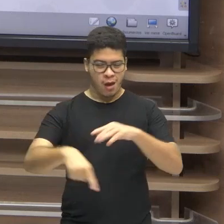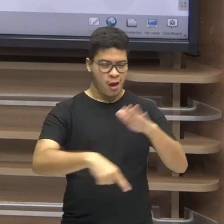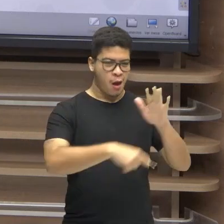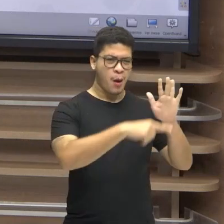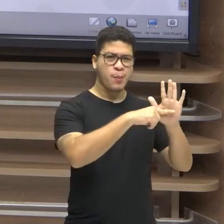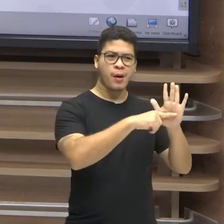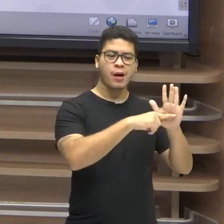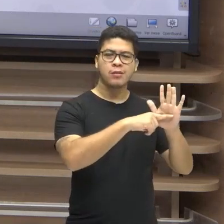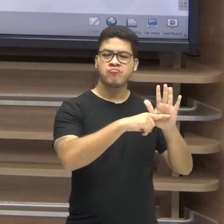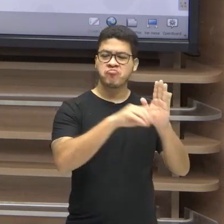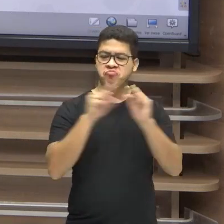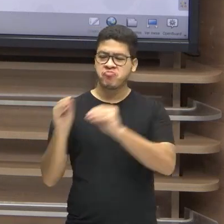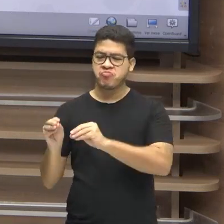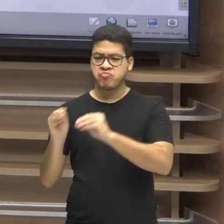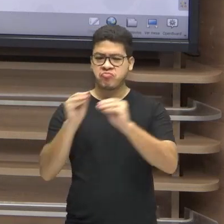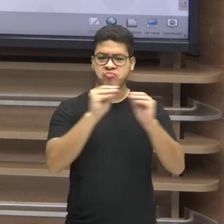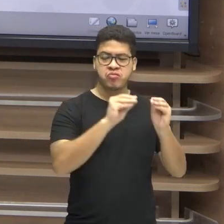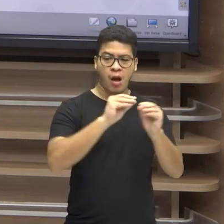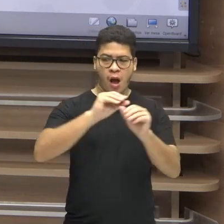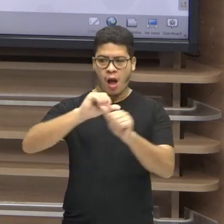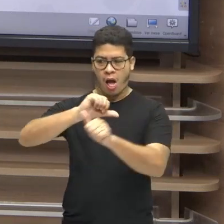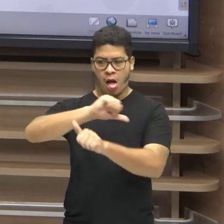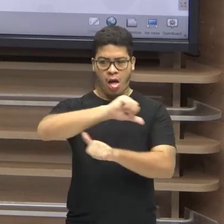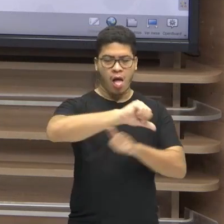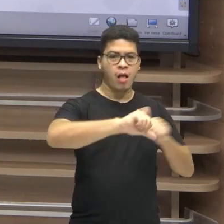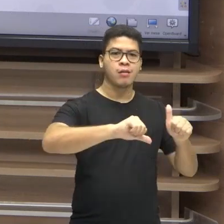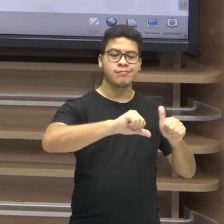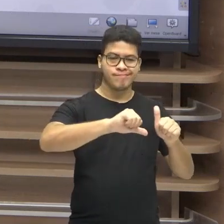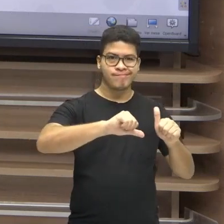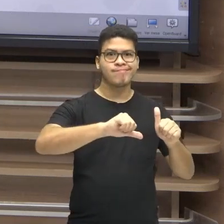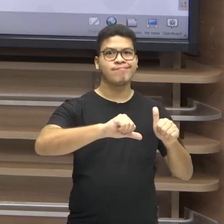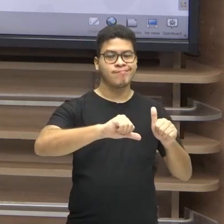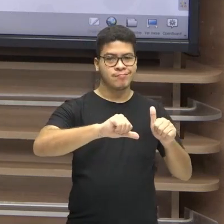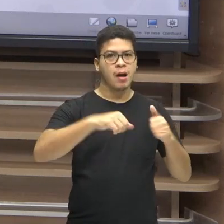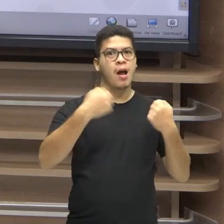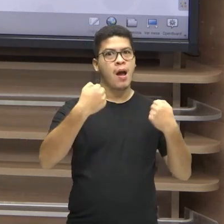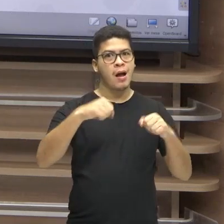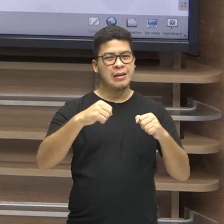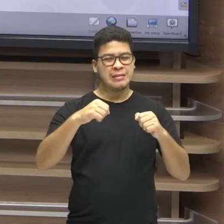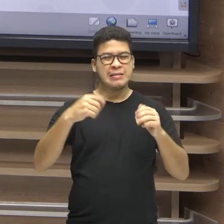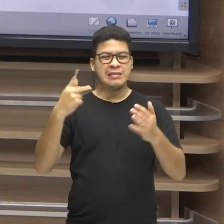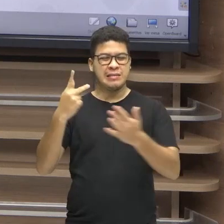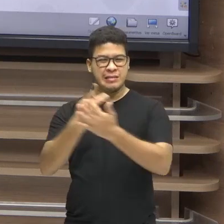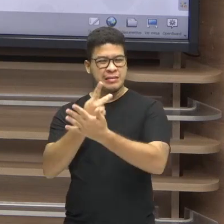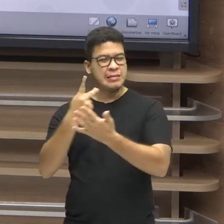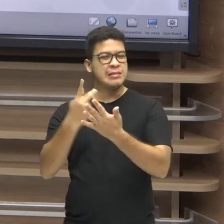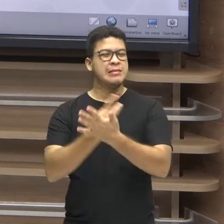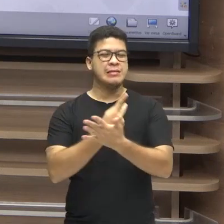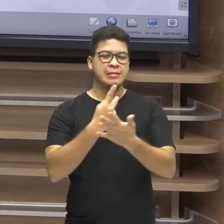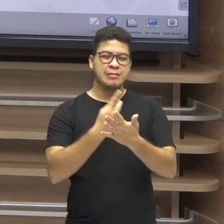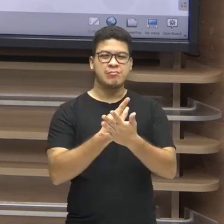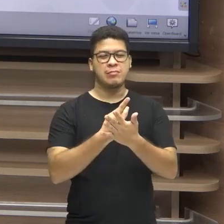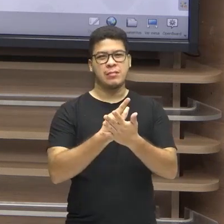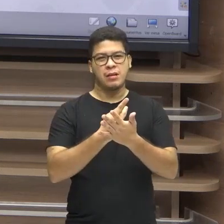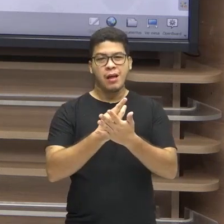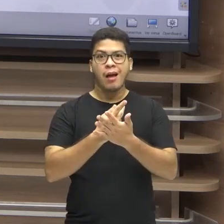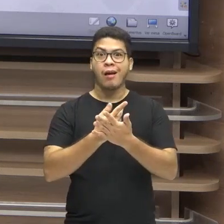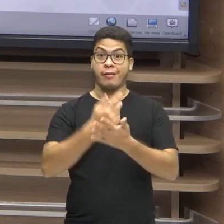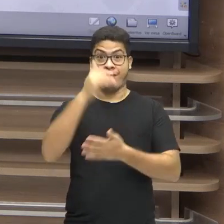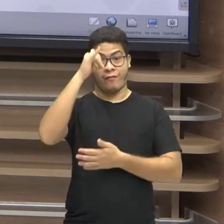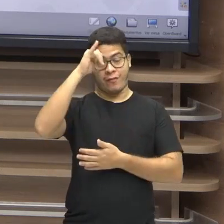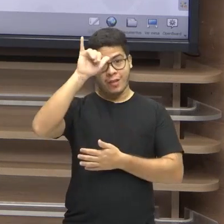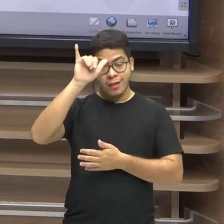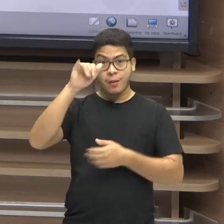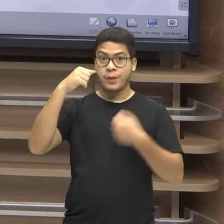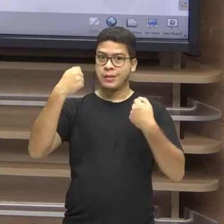está no primeiro membro, aí ele troca de membro, né? Só lembrando, o membro é a divisão ali entre o sinal de igualdade, né?